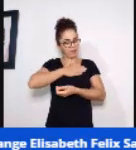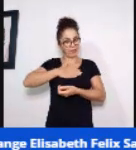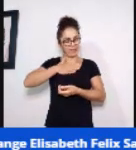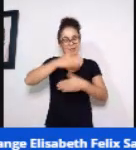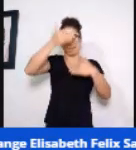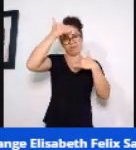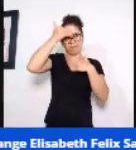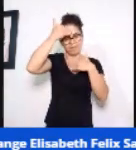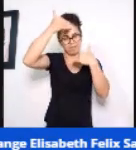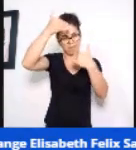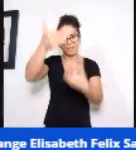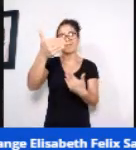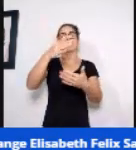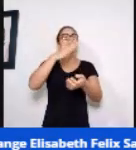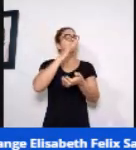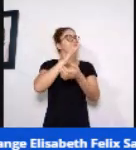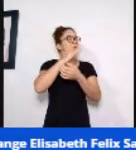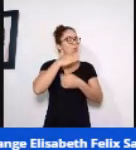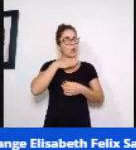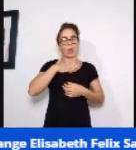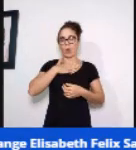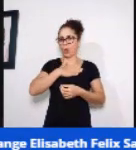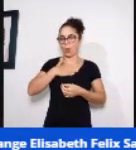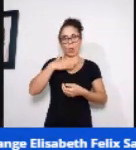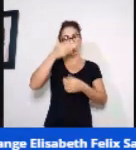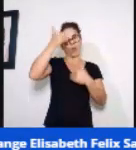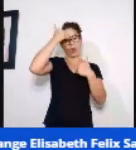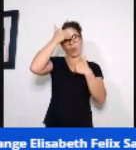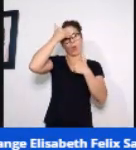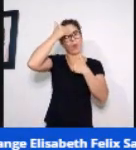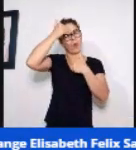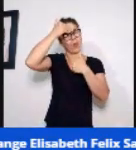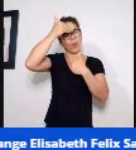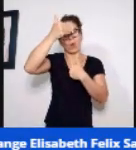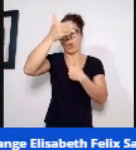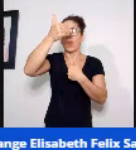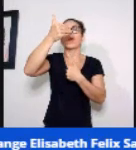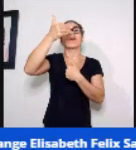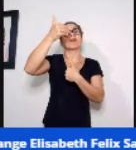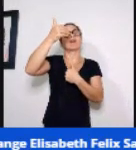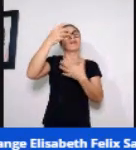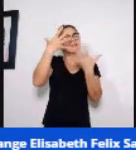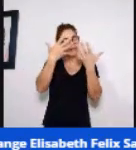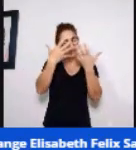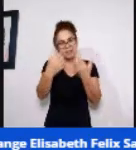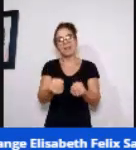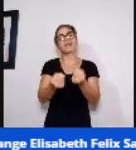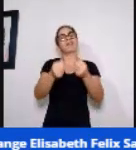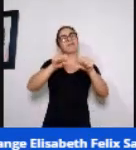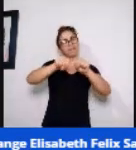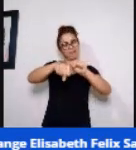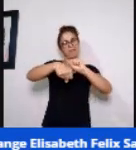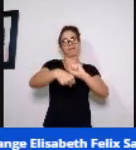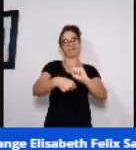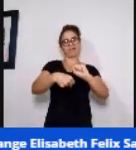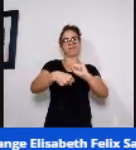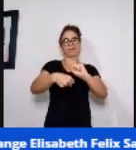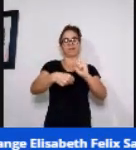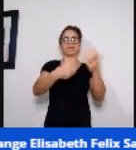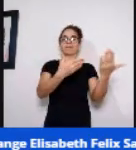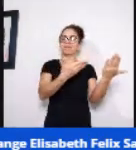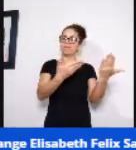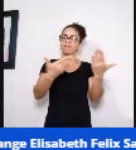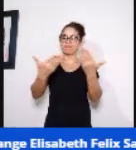muito obrigada, nossas convidadas, pelo sim na nossa formação. Nós trazemos hoje para a